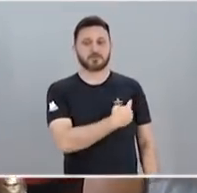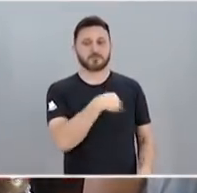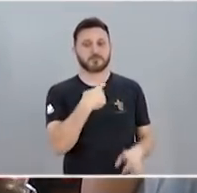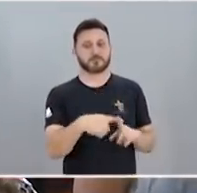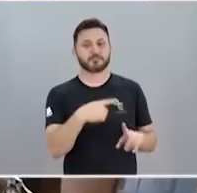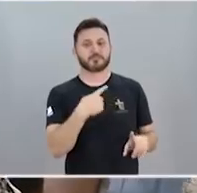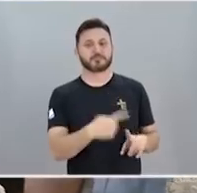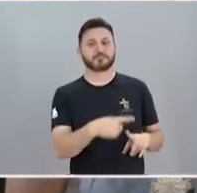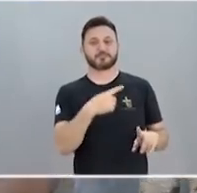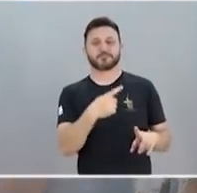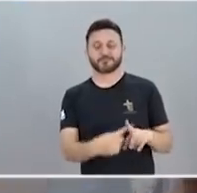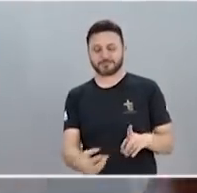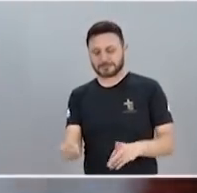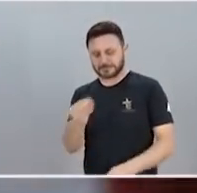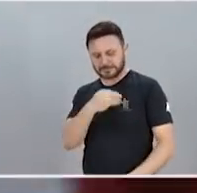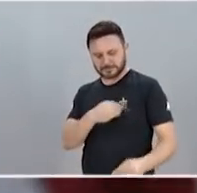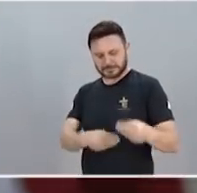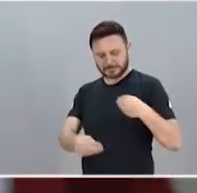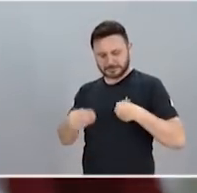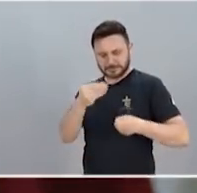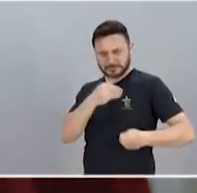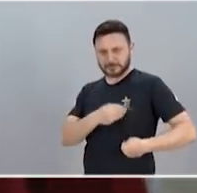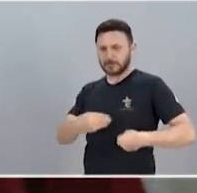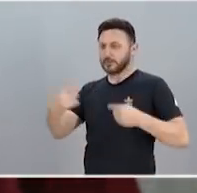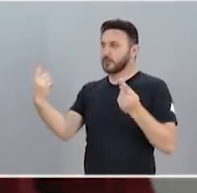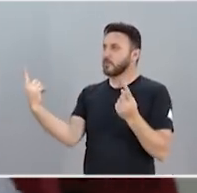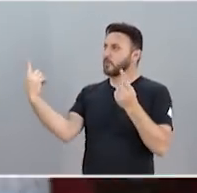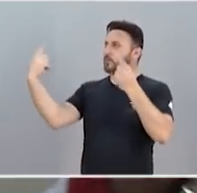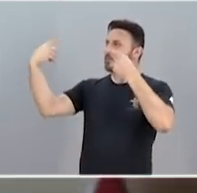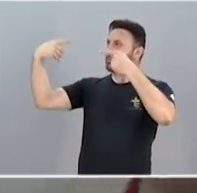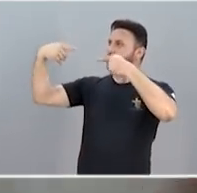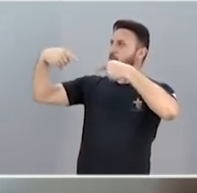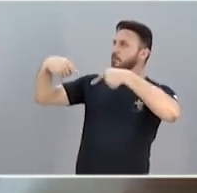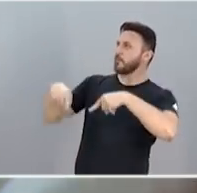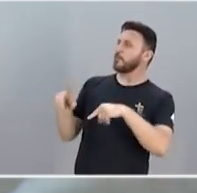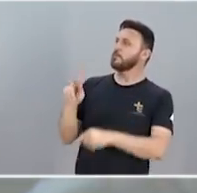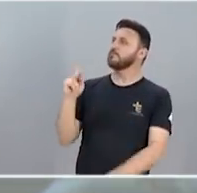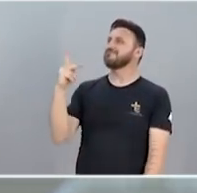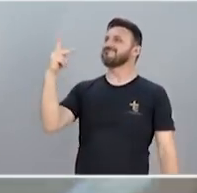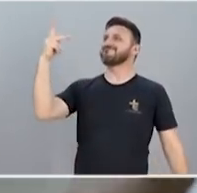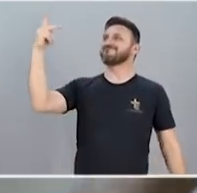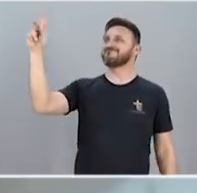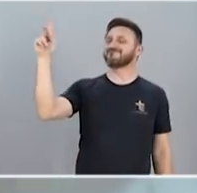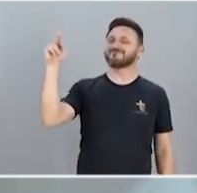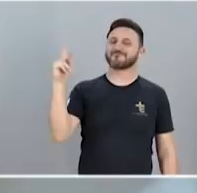nós, pois pecamos contra